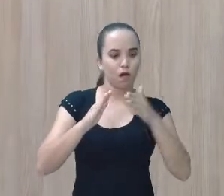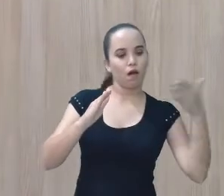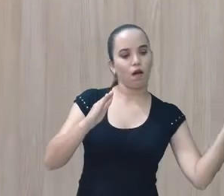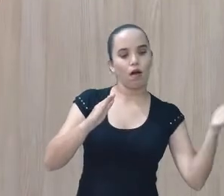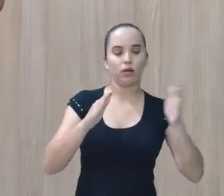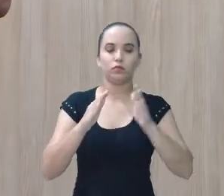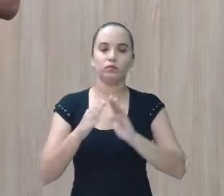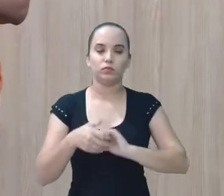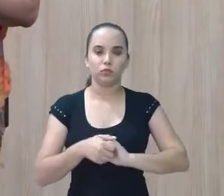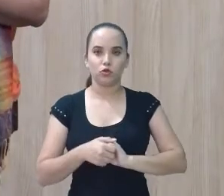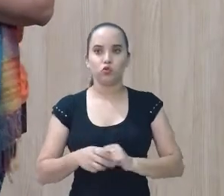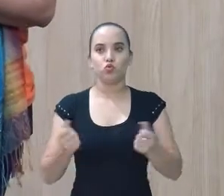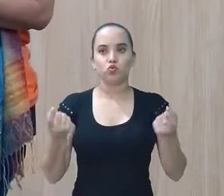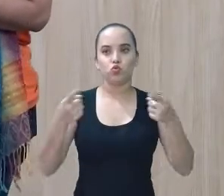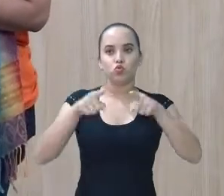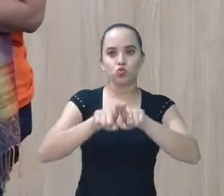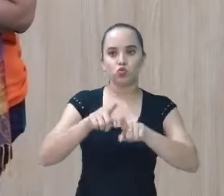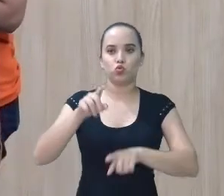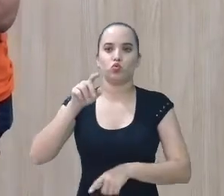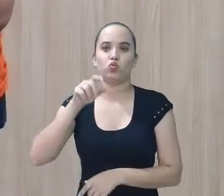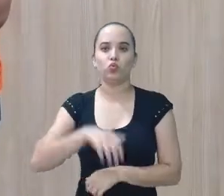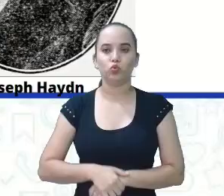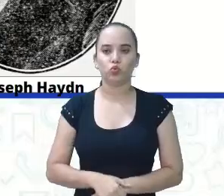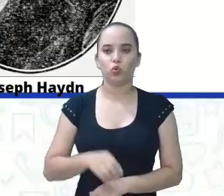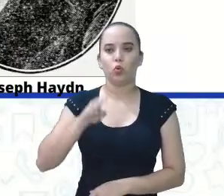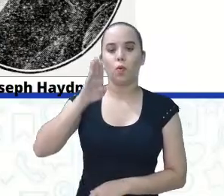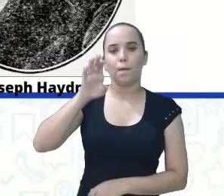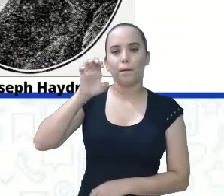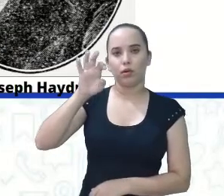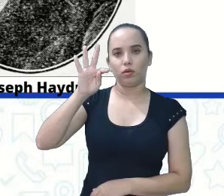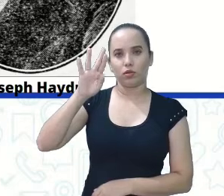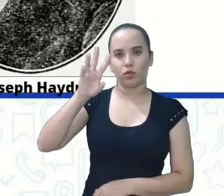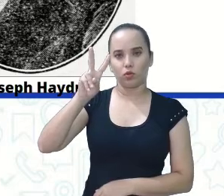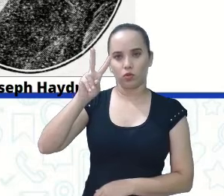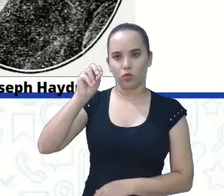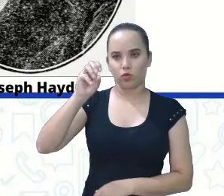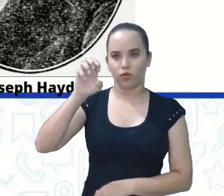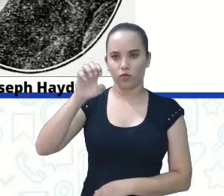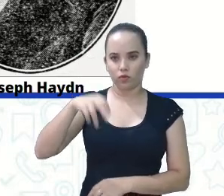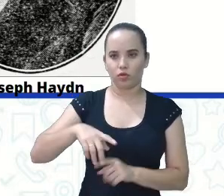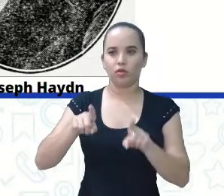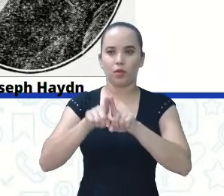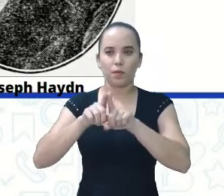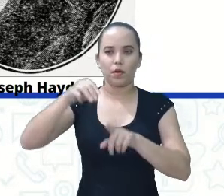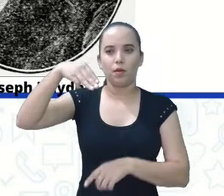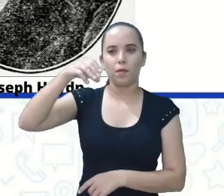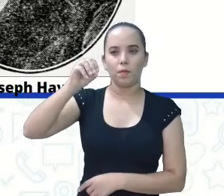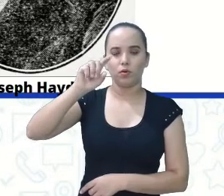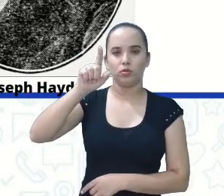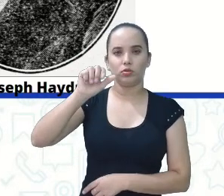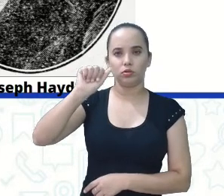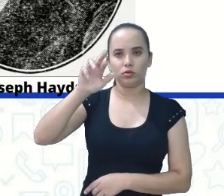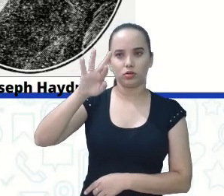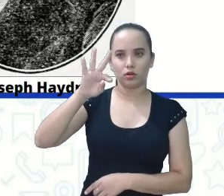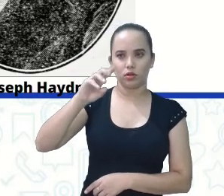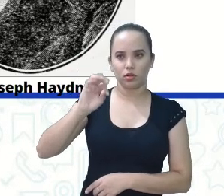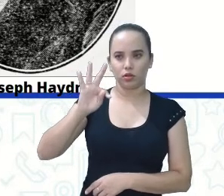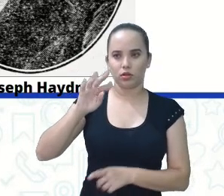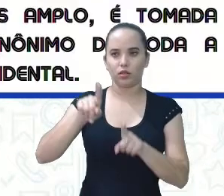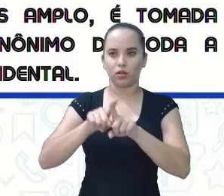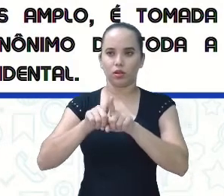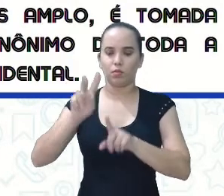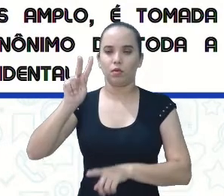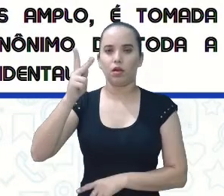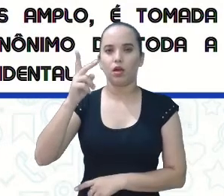um pouco, com Ludwig van Beethoven, Wolfgang Amadeus Mozart e Joseph Haydn,